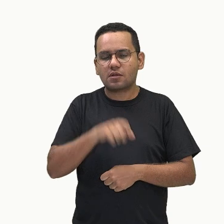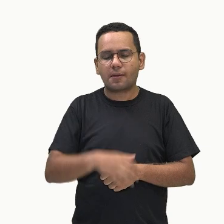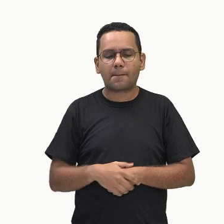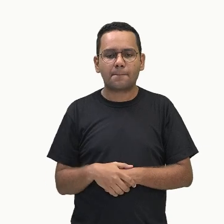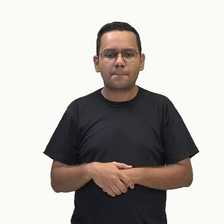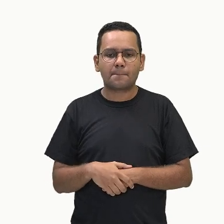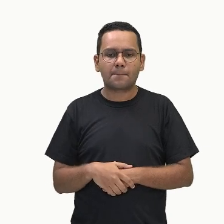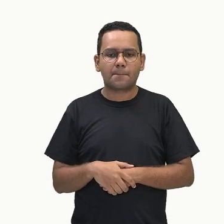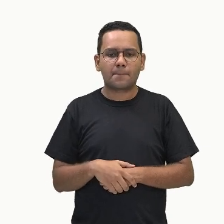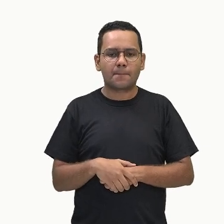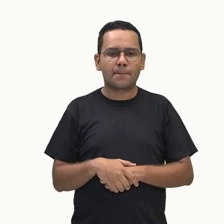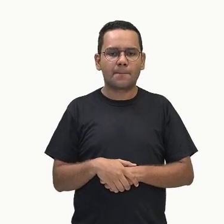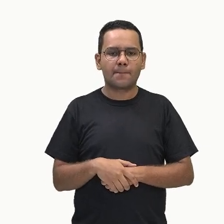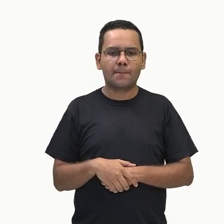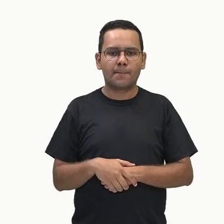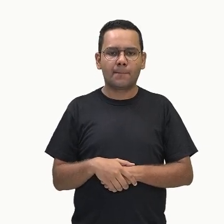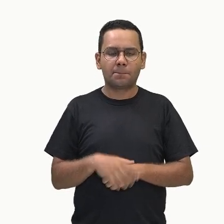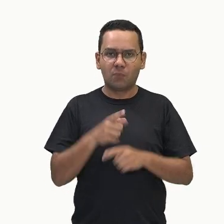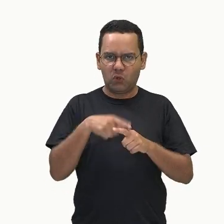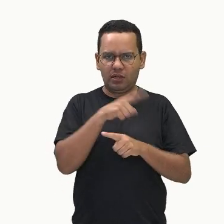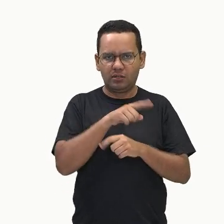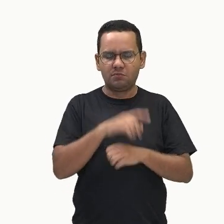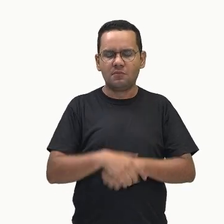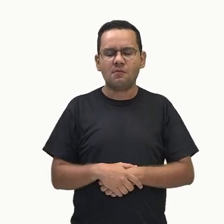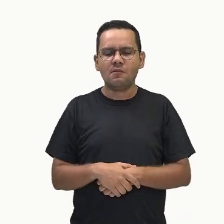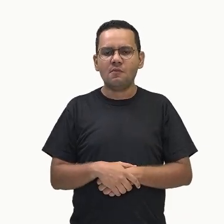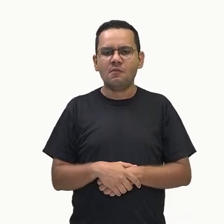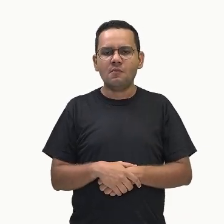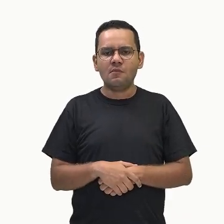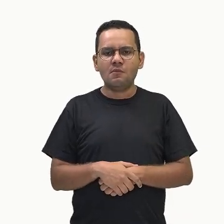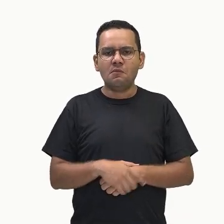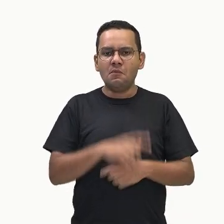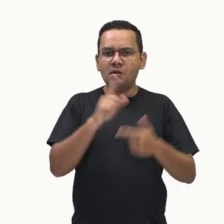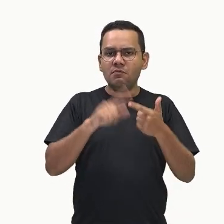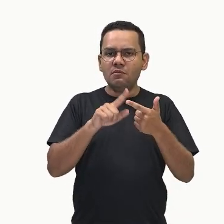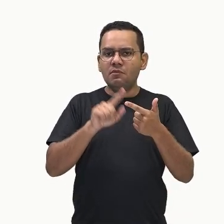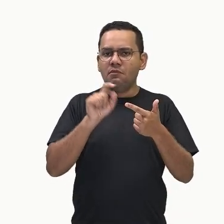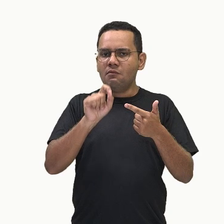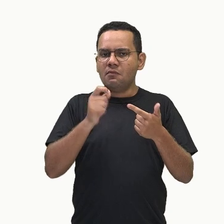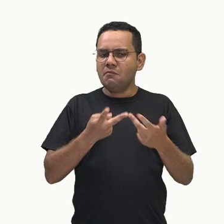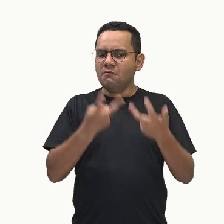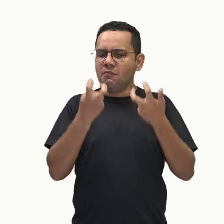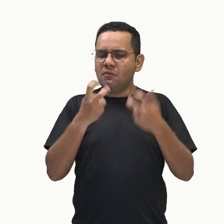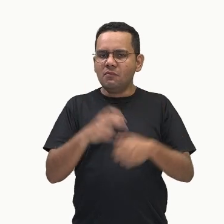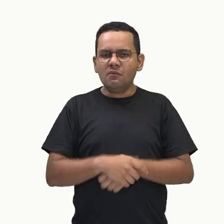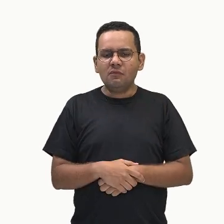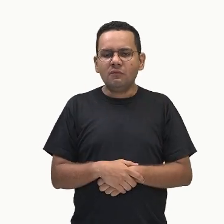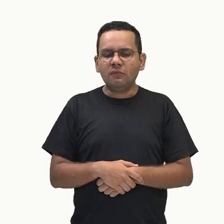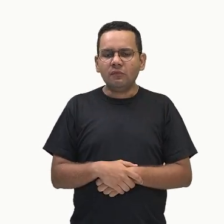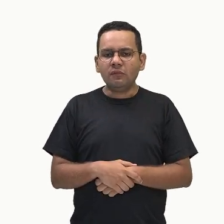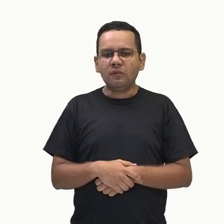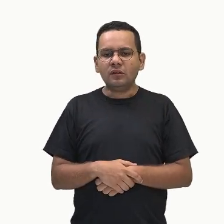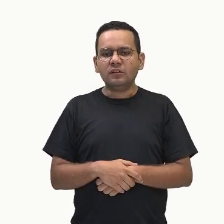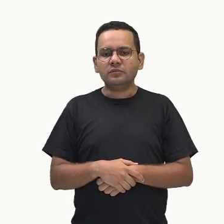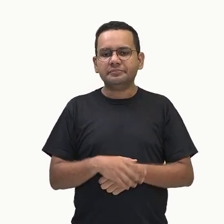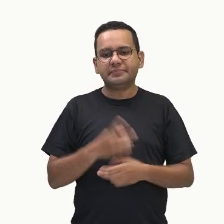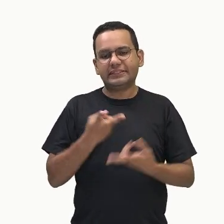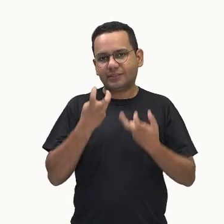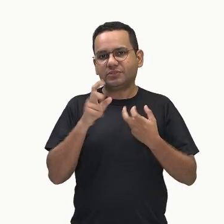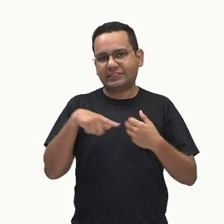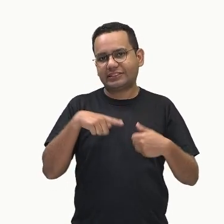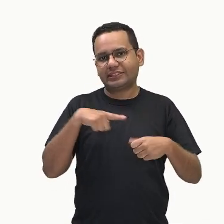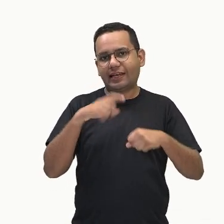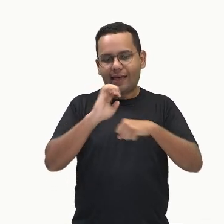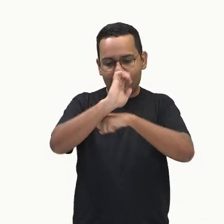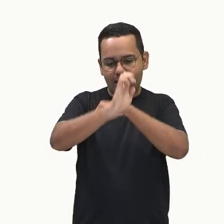pesquisas desenvolvidas por Dalton, ele identificou o quê? Os elétrons,